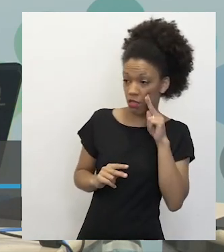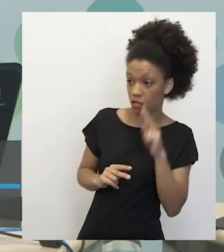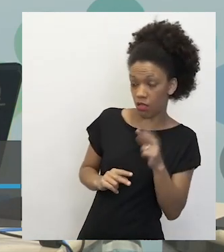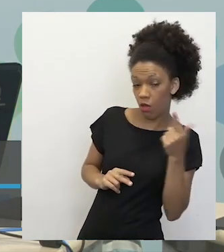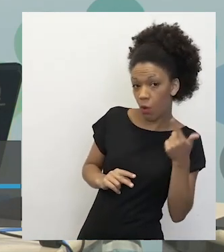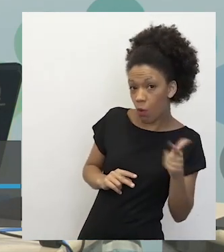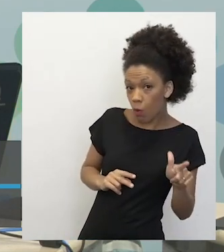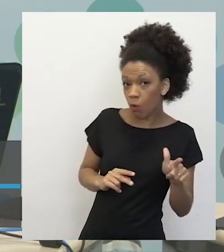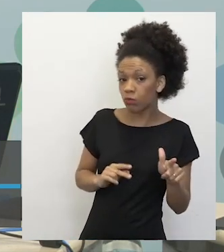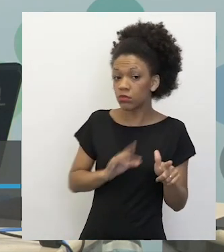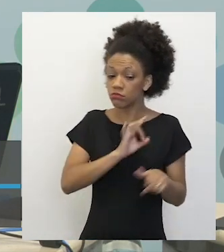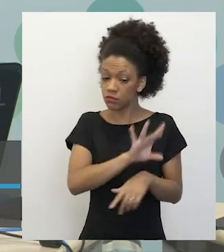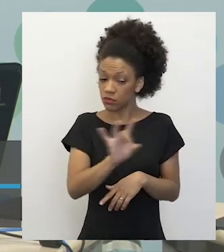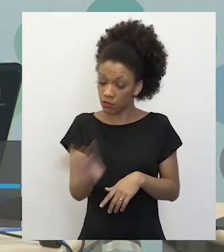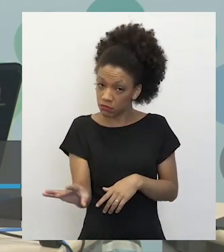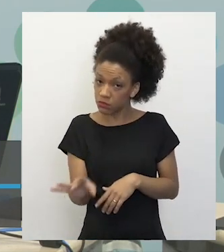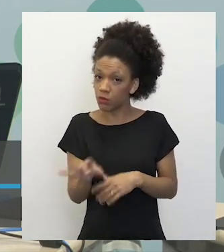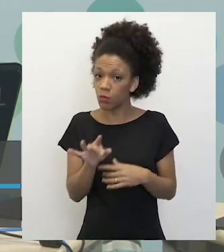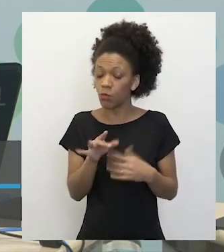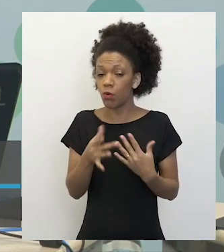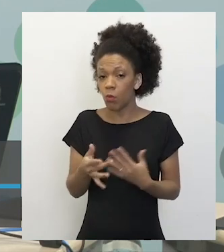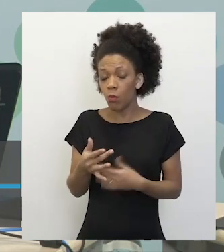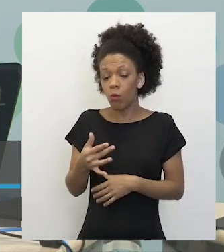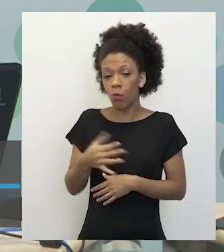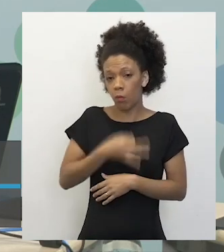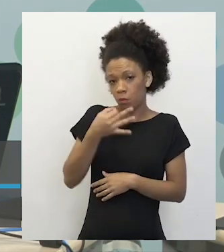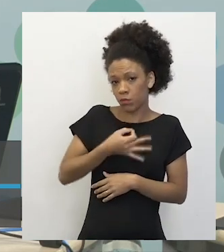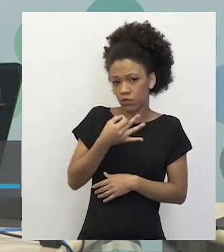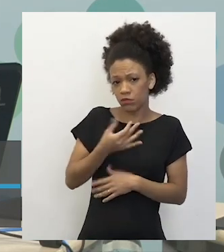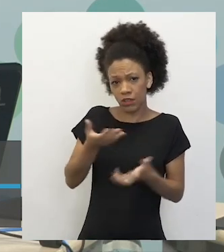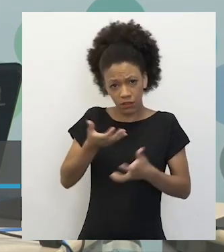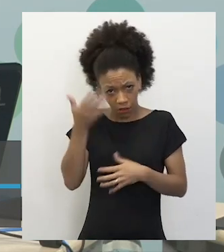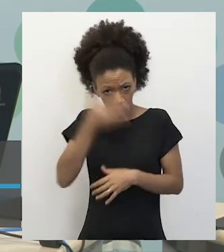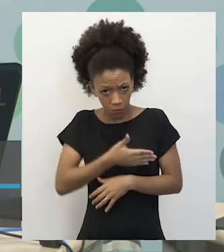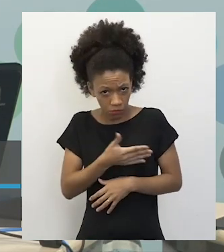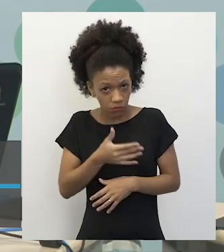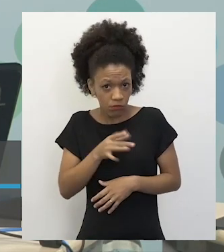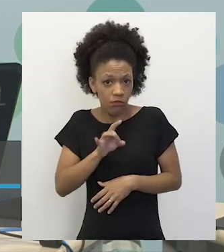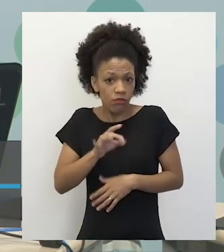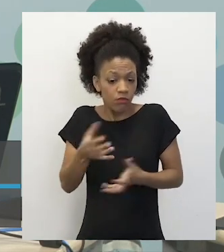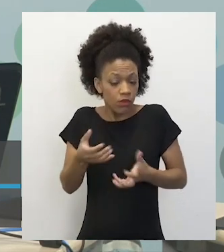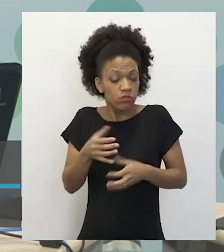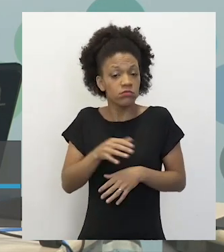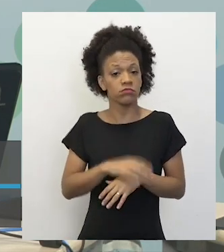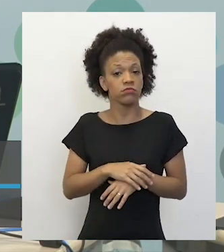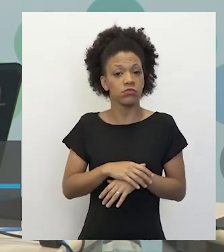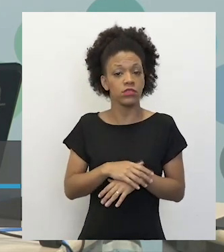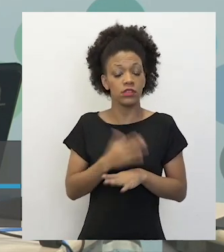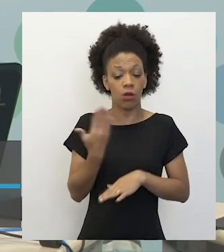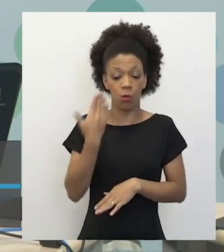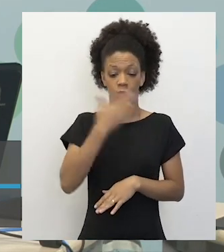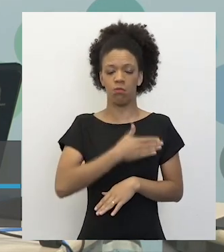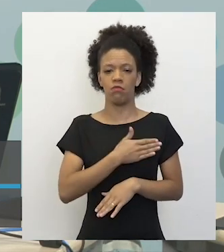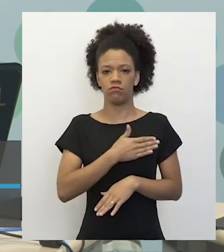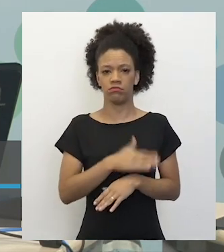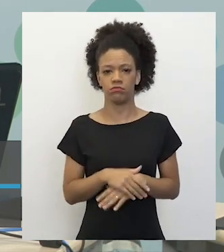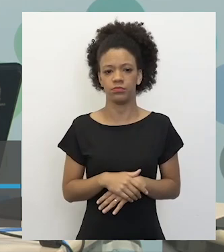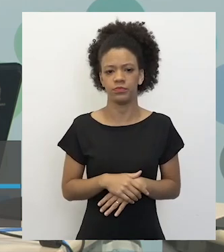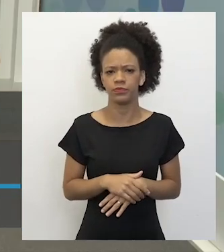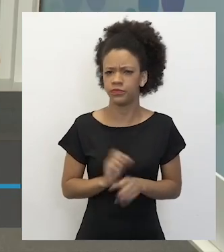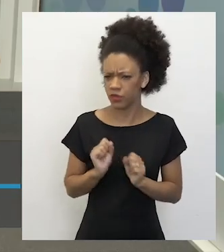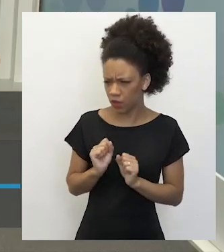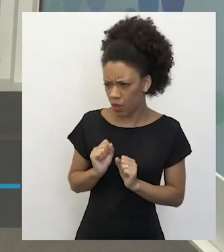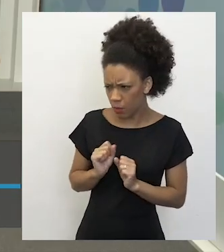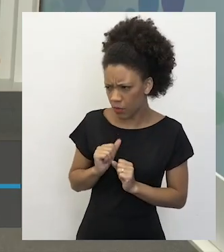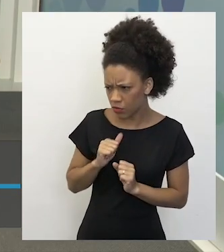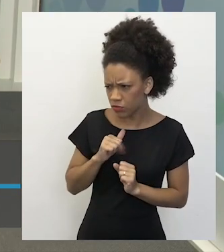e cada um tem o seu ponto de vista e quer comprovar. Foi isso que eles fizeram, a comprovação em cima disso. Posso ok? falar do